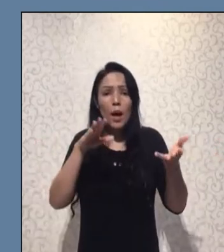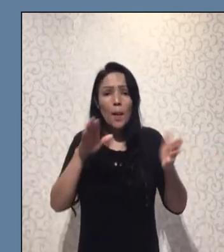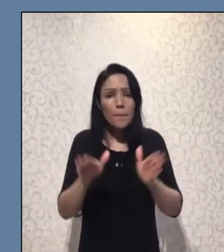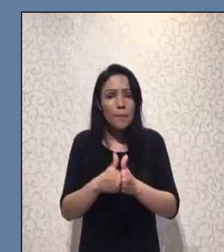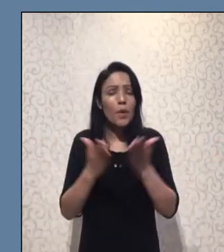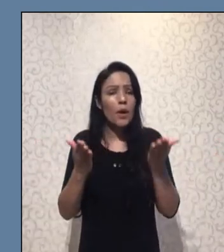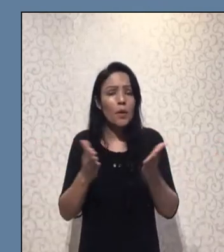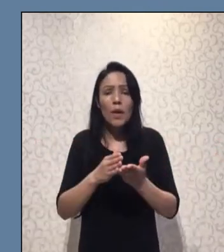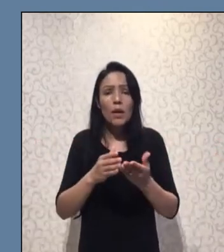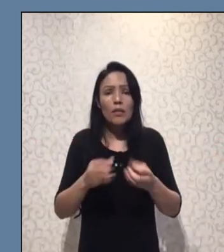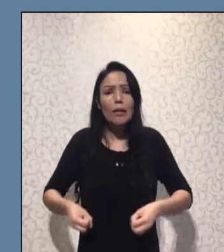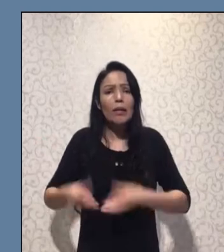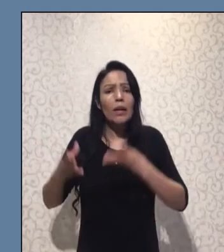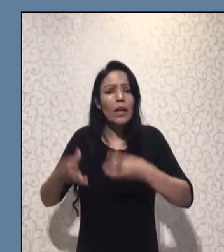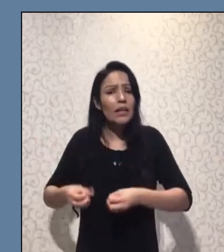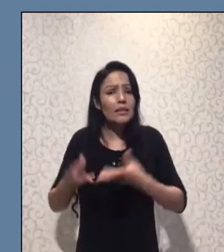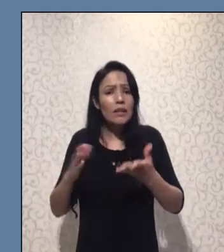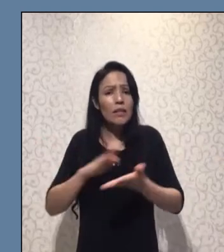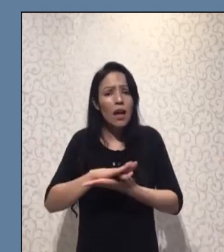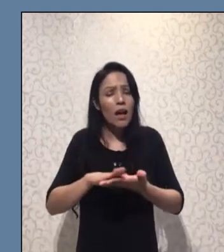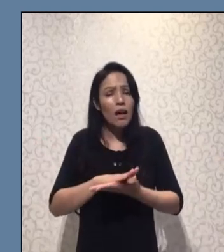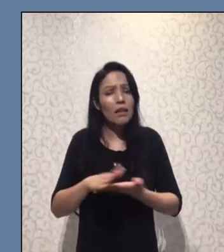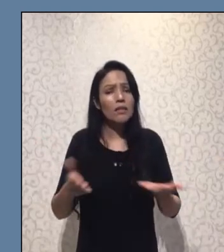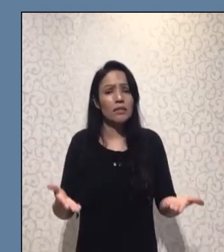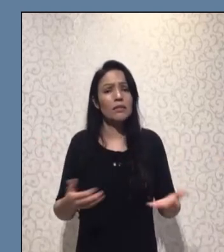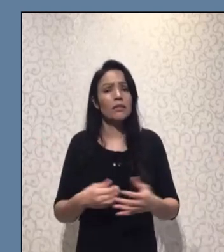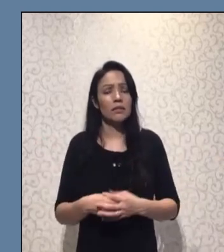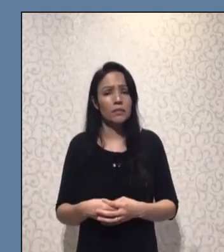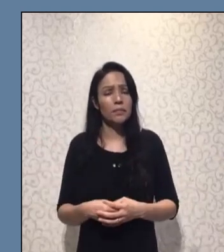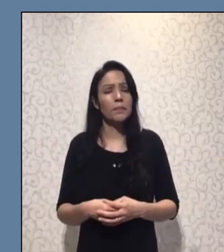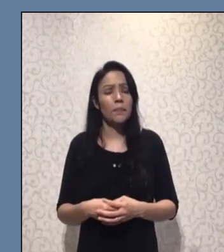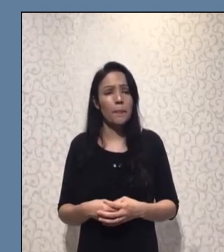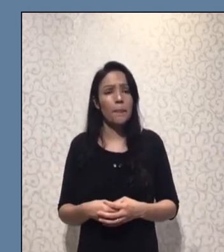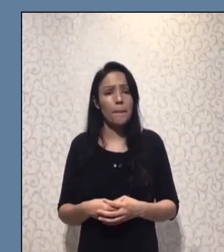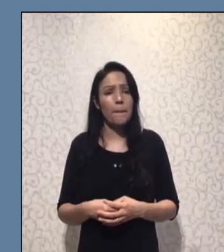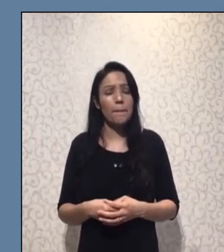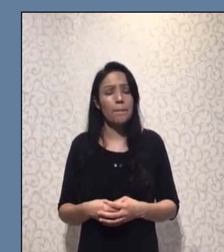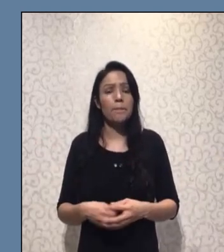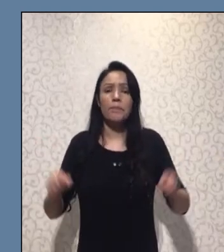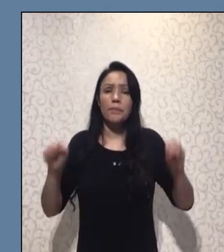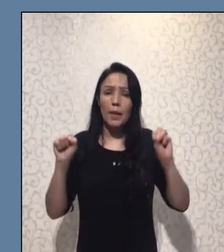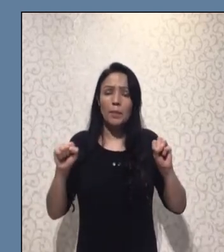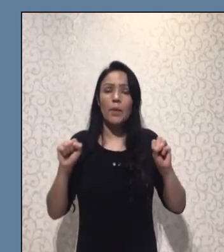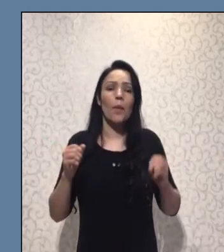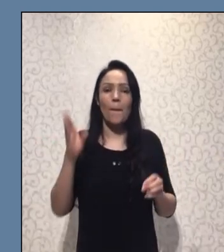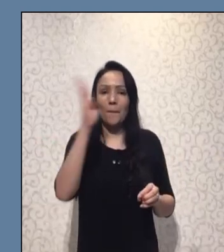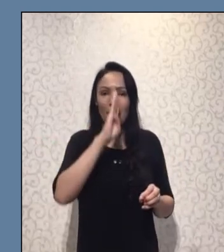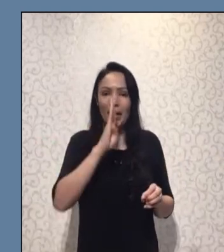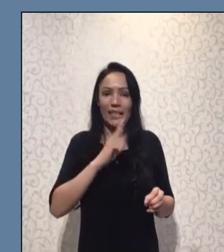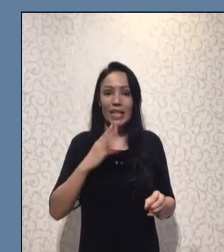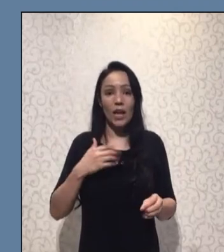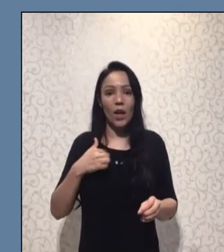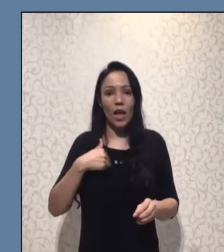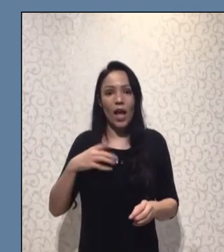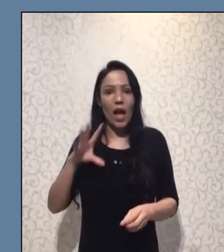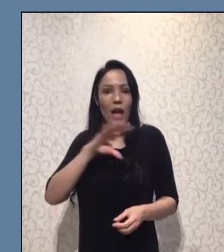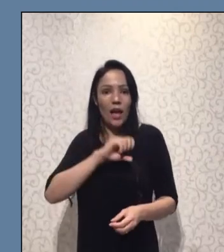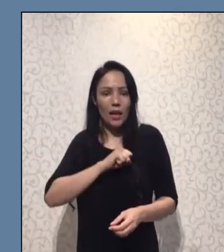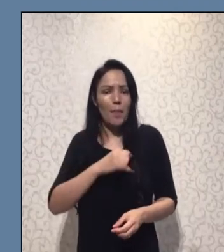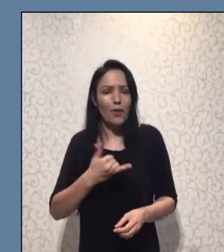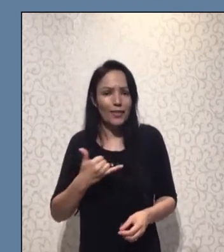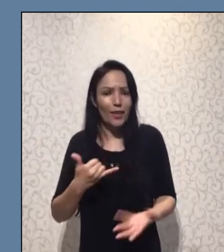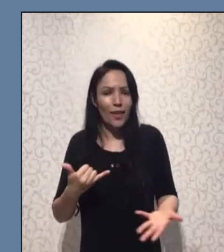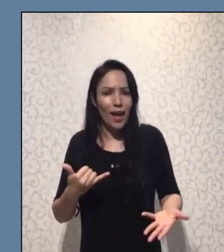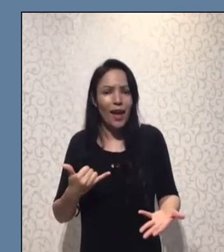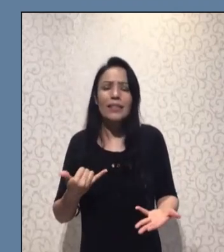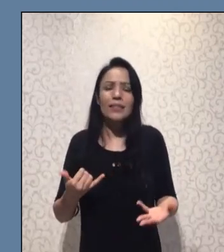a sua franquia, né? O brasileiro é bem apegado aos celulares, né? Isso realmente se difundiu muito,